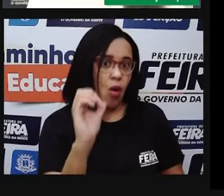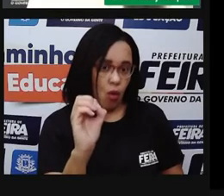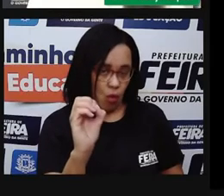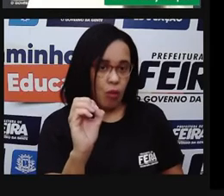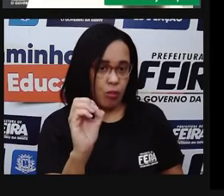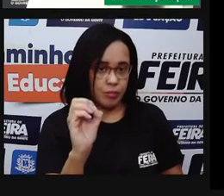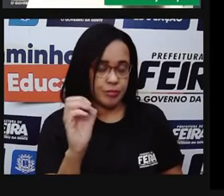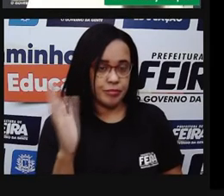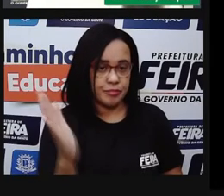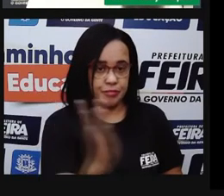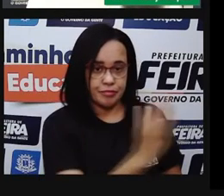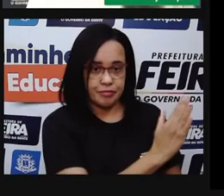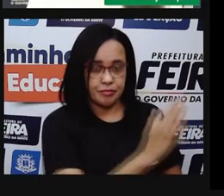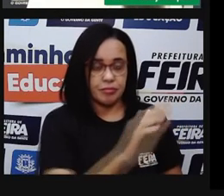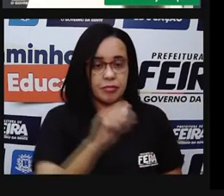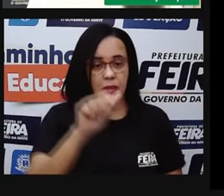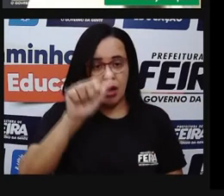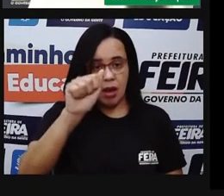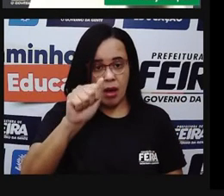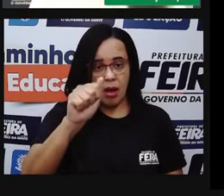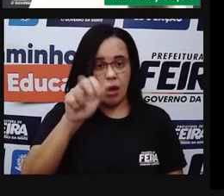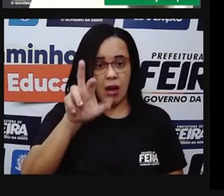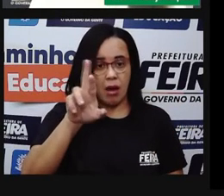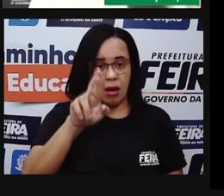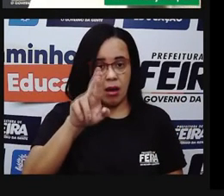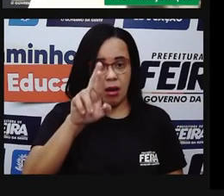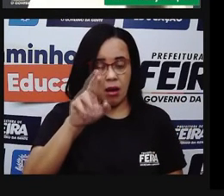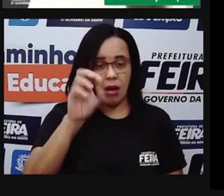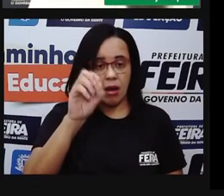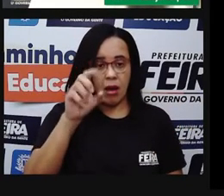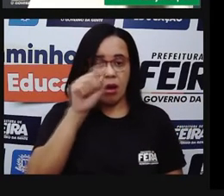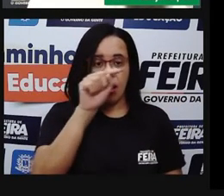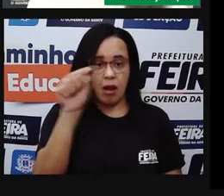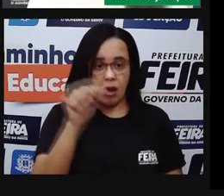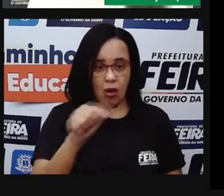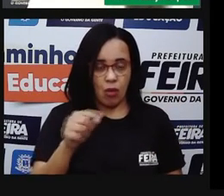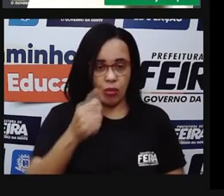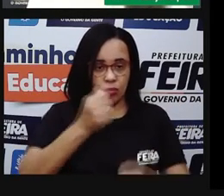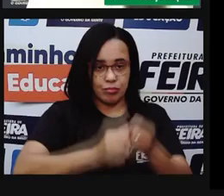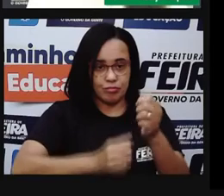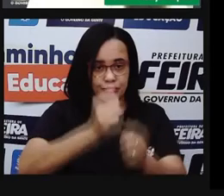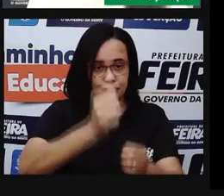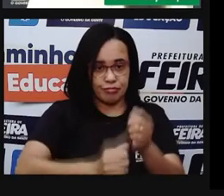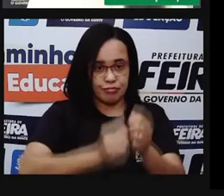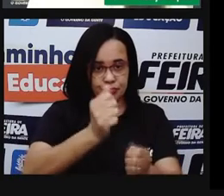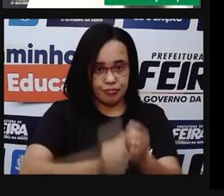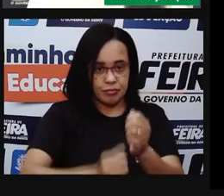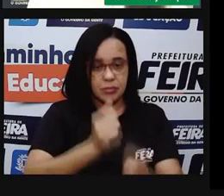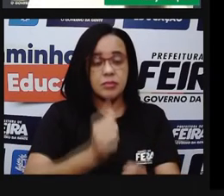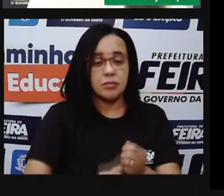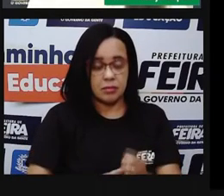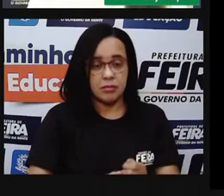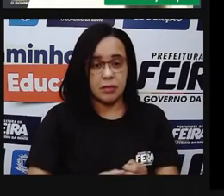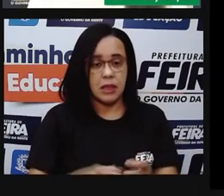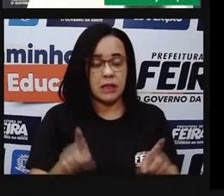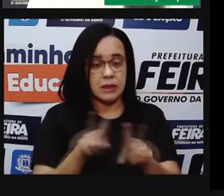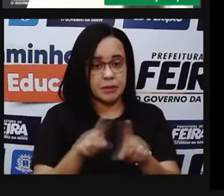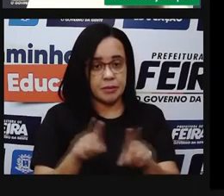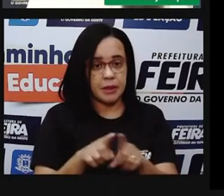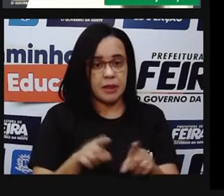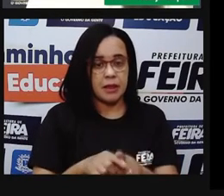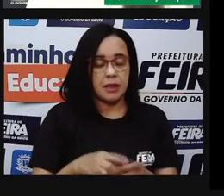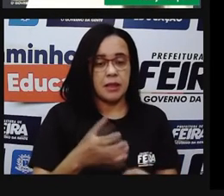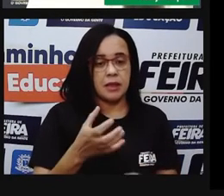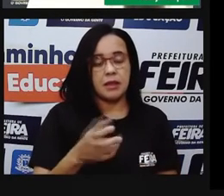Arroz, arro. Tem dois R, a gente só escuta um som. Querido, que. Eu só